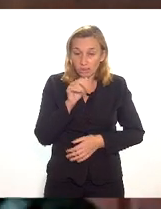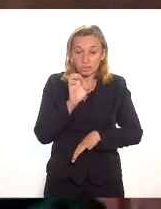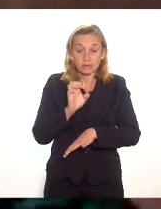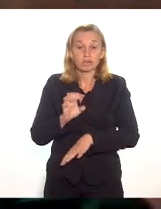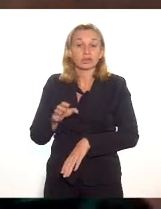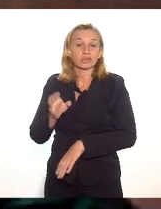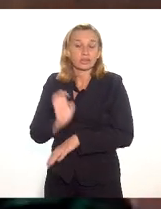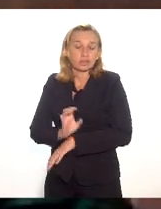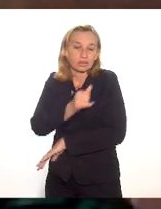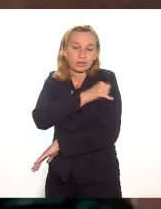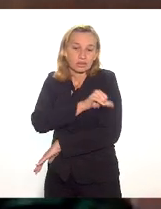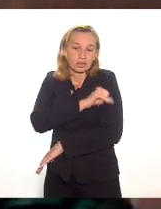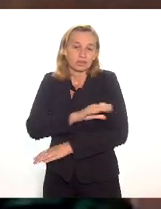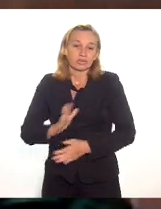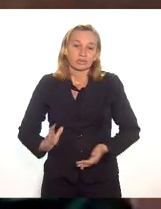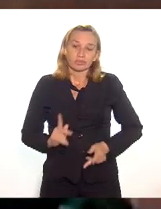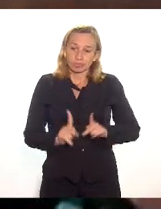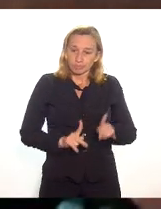Rio de Janeiro.